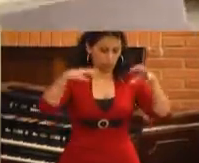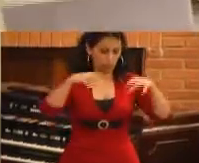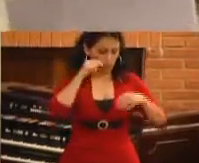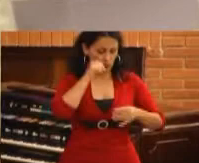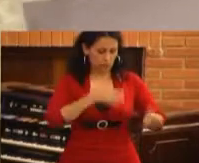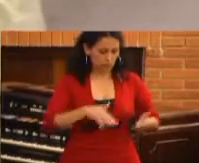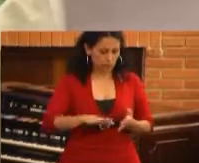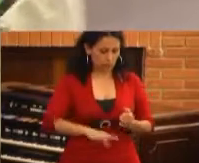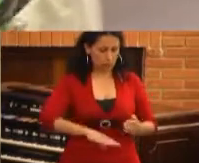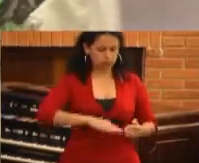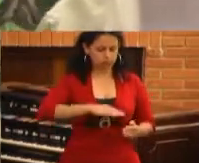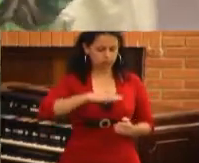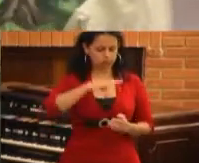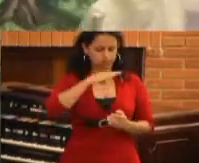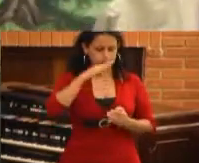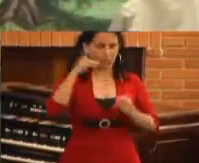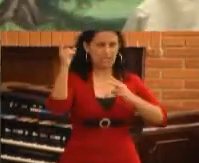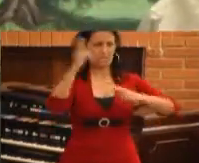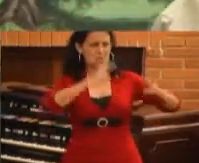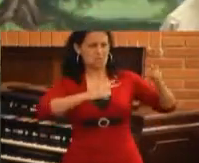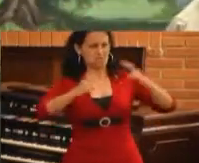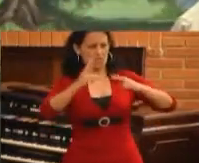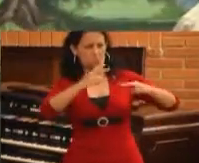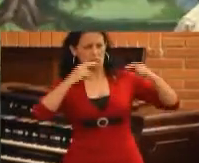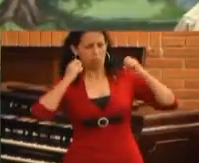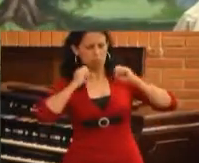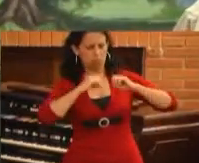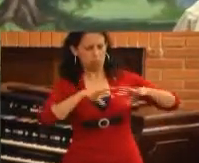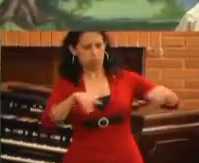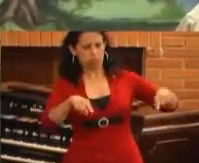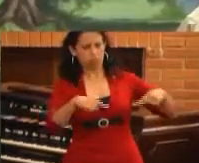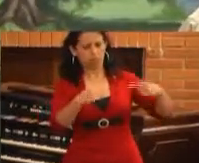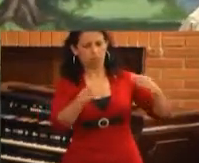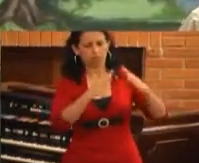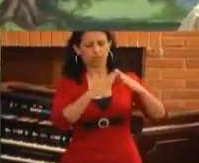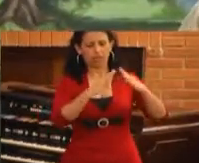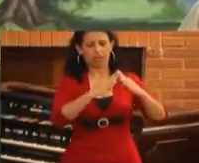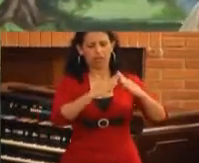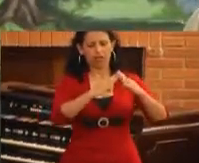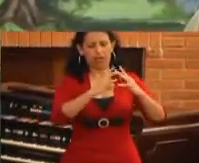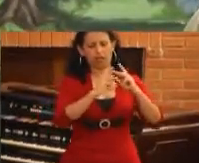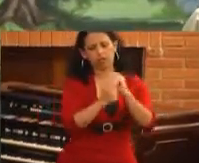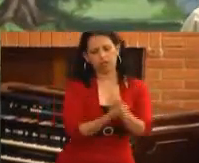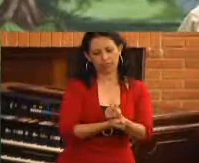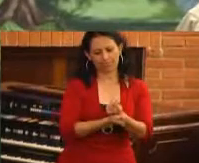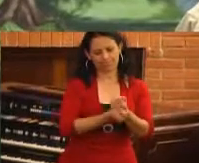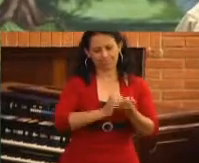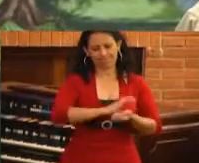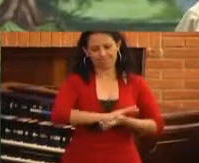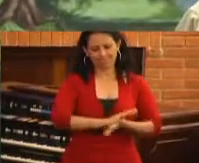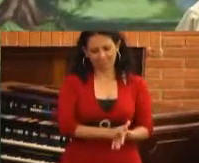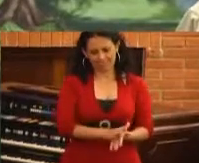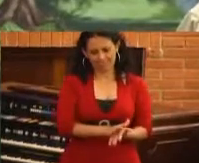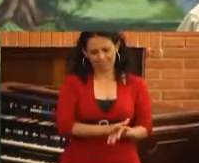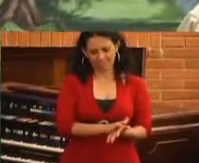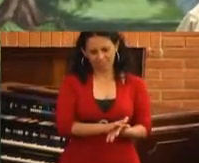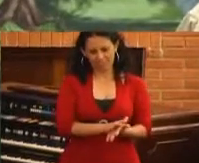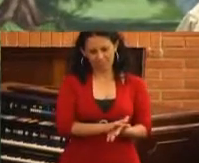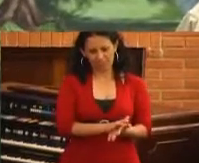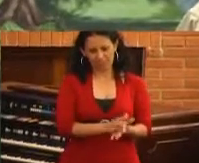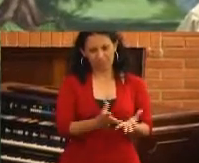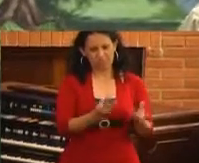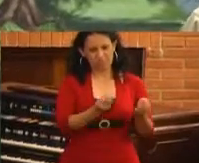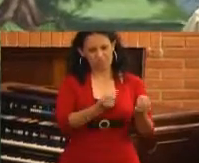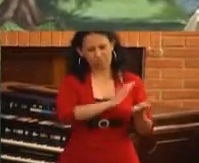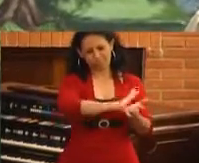os rios, e assopraram os ventos, e combateram aquela casa, e ela caiu. E foi grande